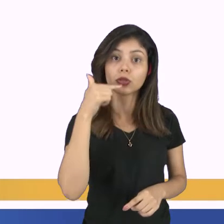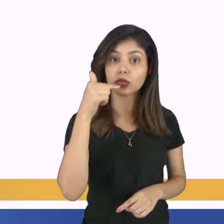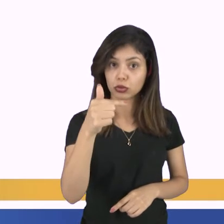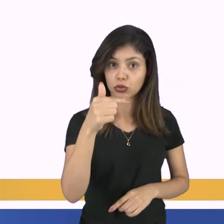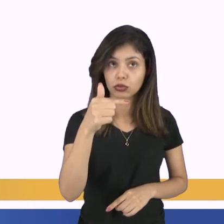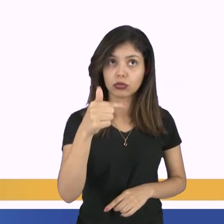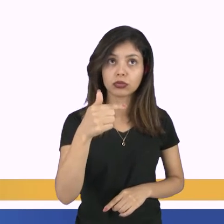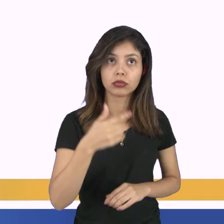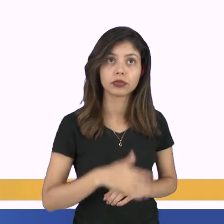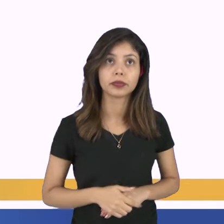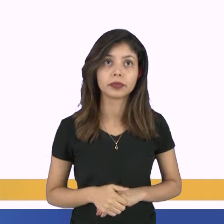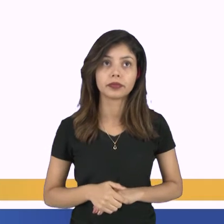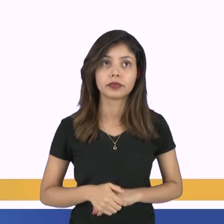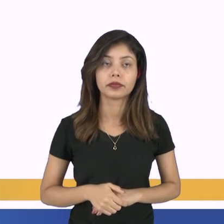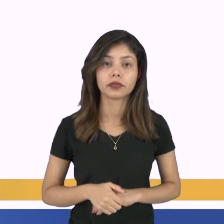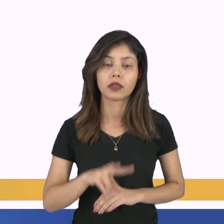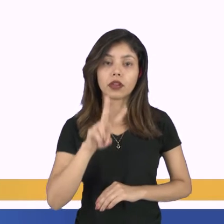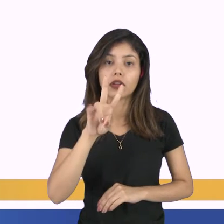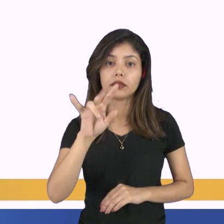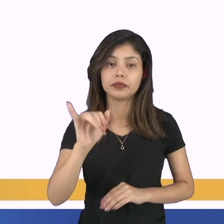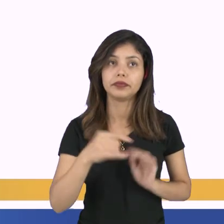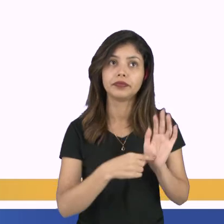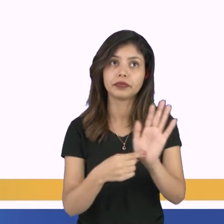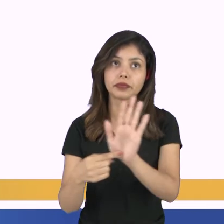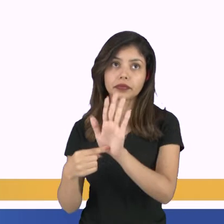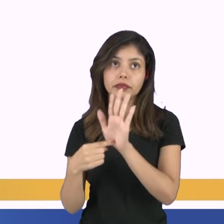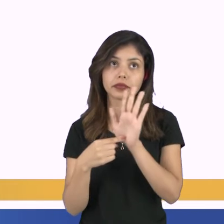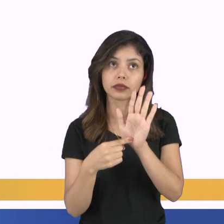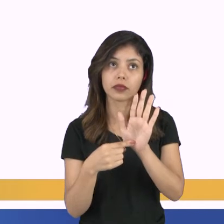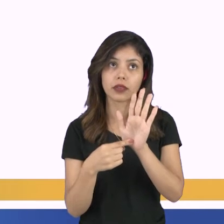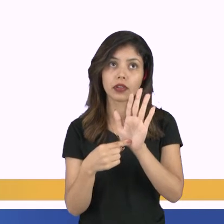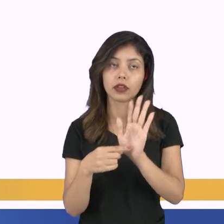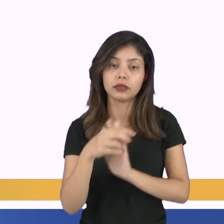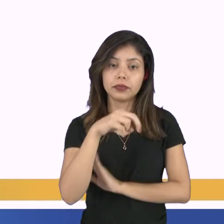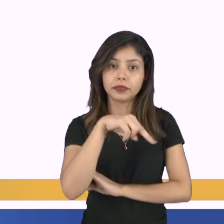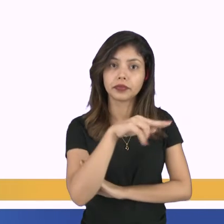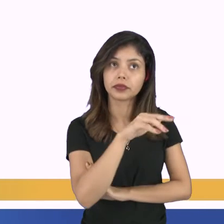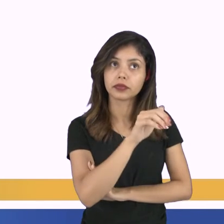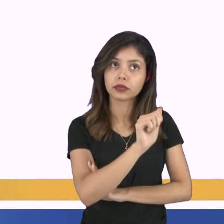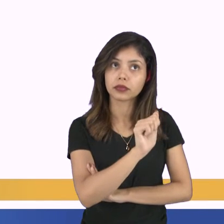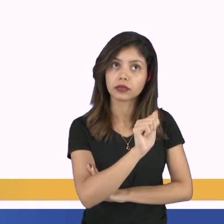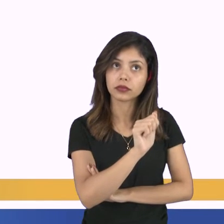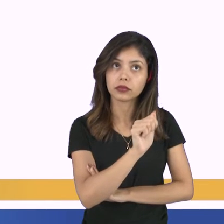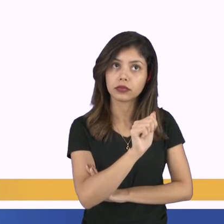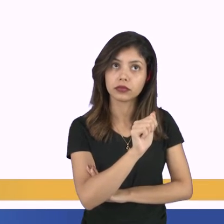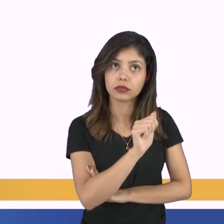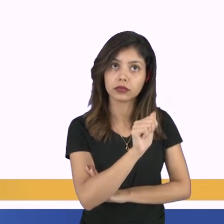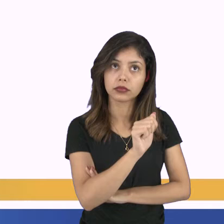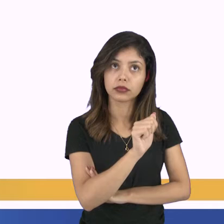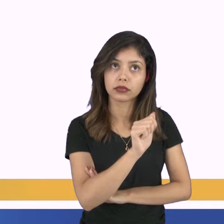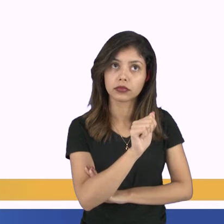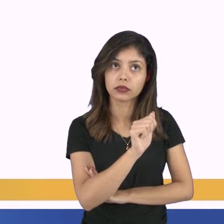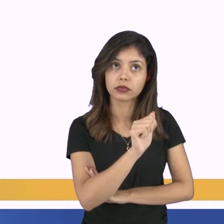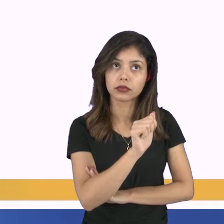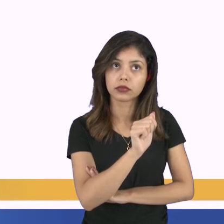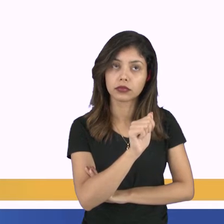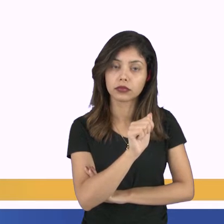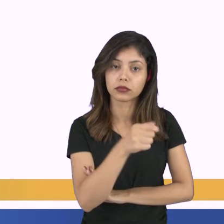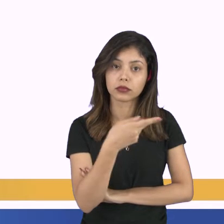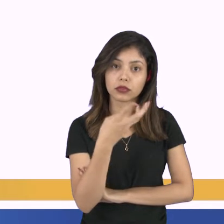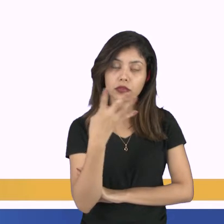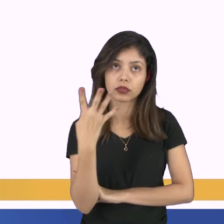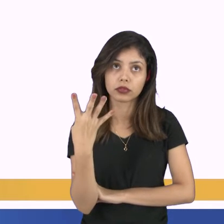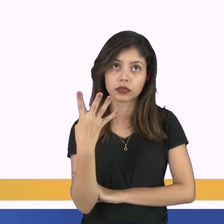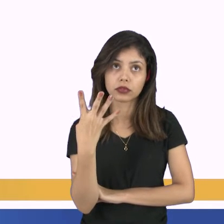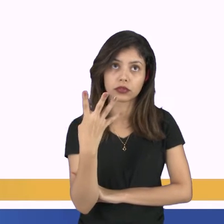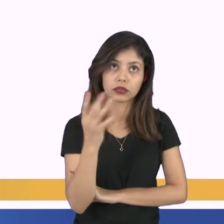7 elétrons. E aí a gente vai representar aqui, ó, o sódio, nós vamos representar o símbolo do elemento químico e a